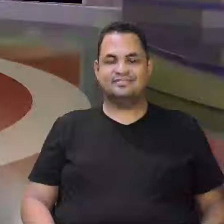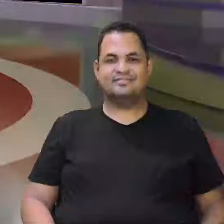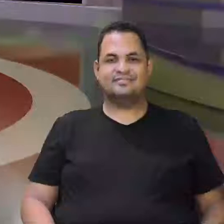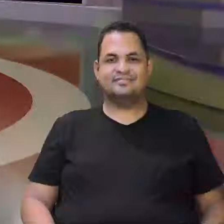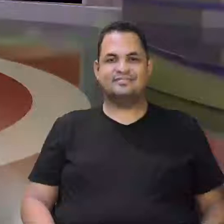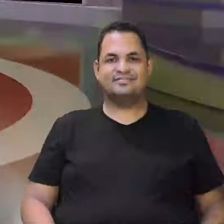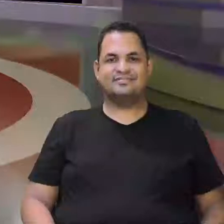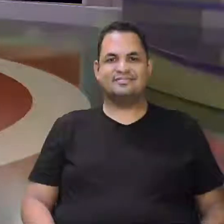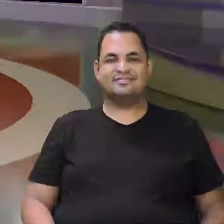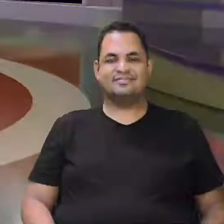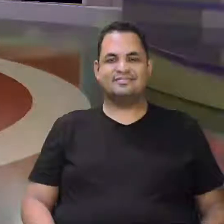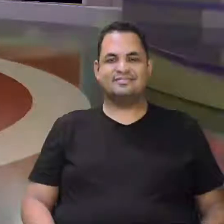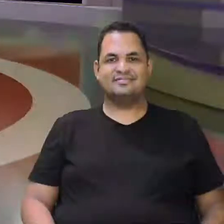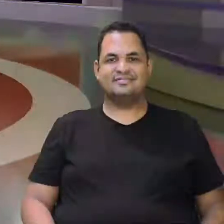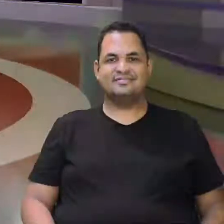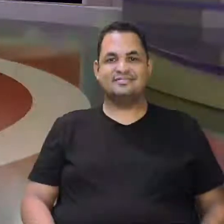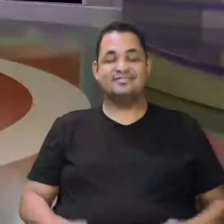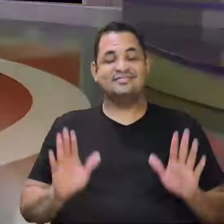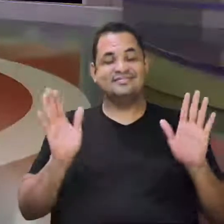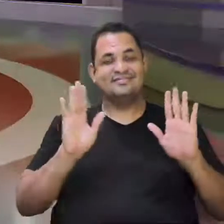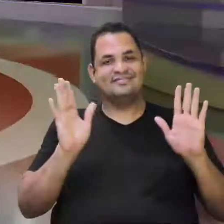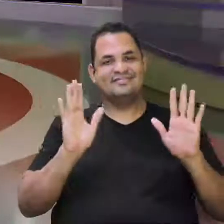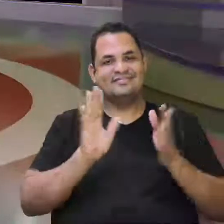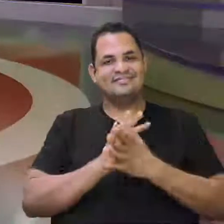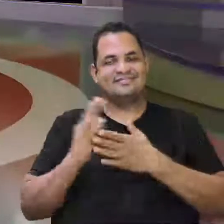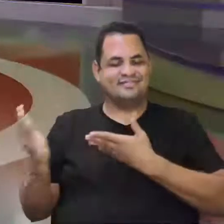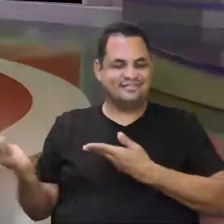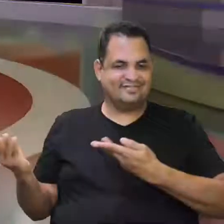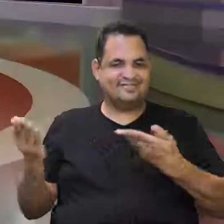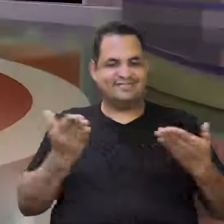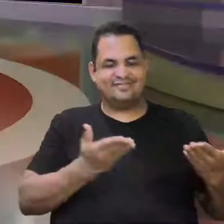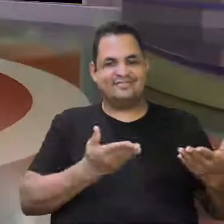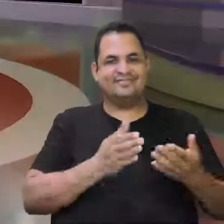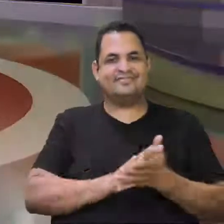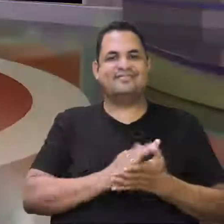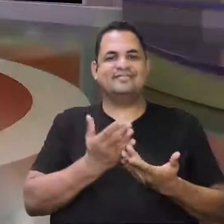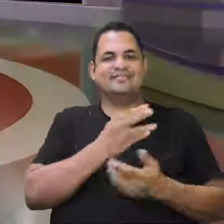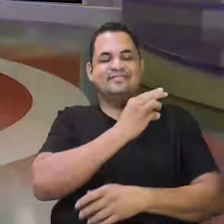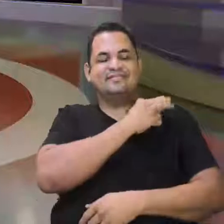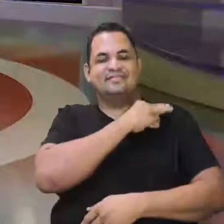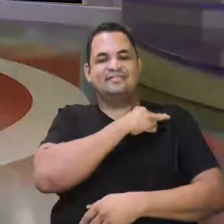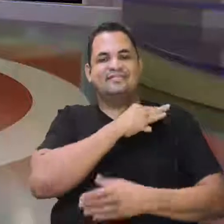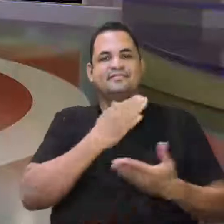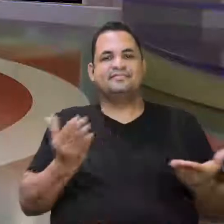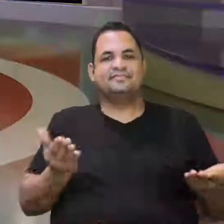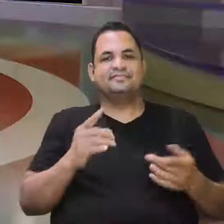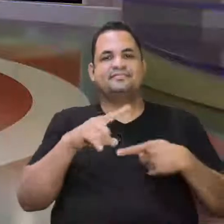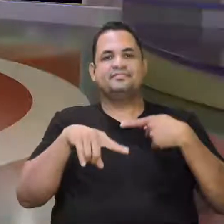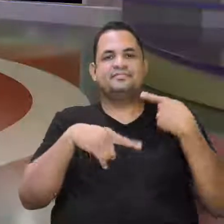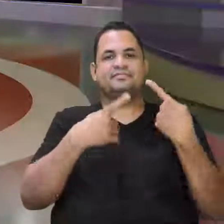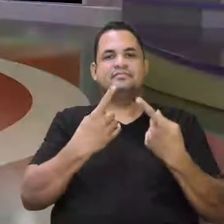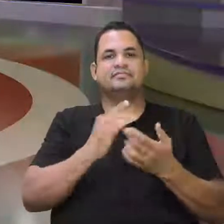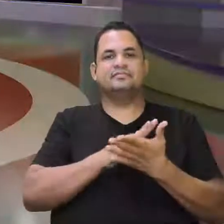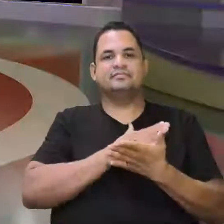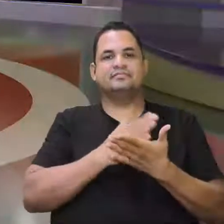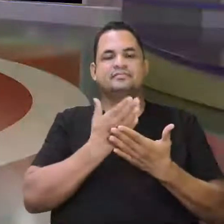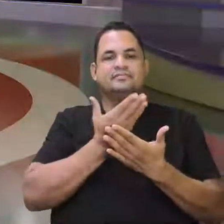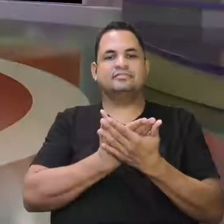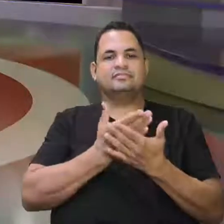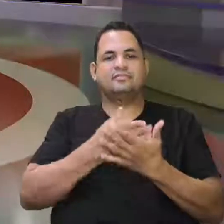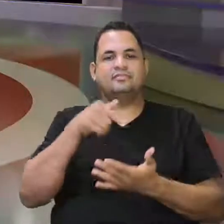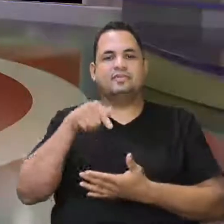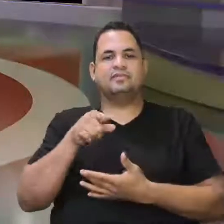Hey guys, what's up and welcome. Olá pessoal, sejam todos muito bem-vindos, galera do terceiro ano. Daqui a pouco daremos início à nossa